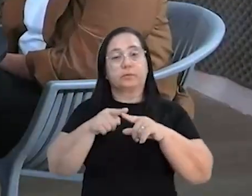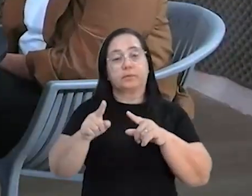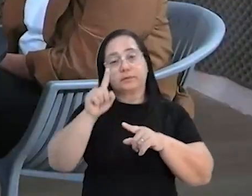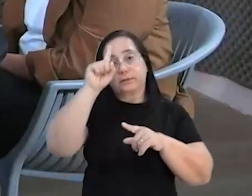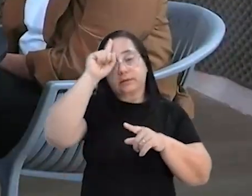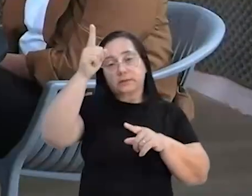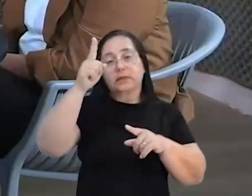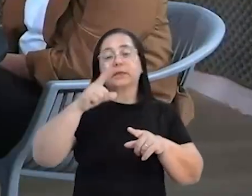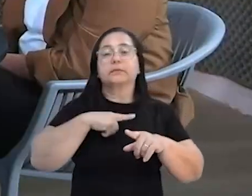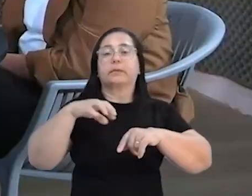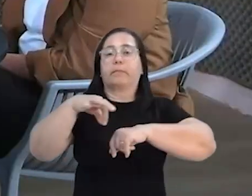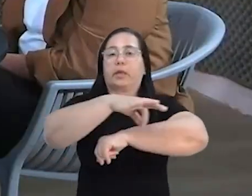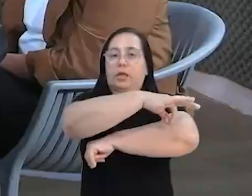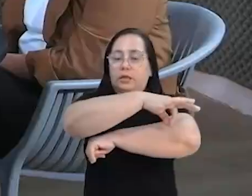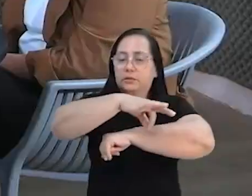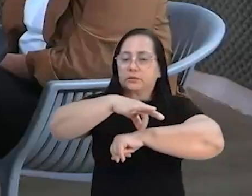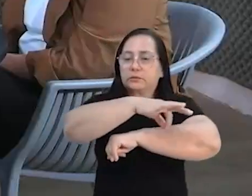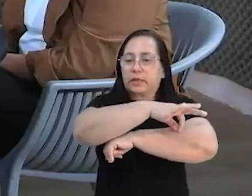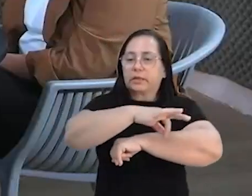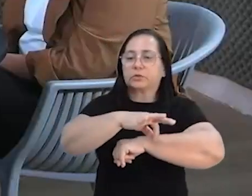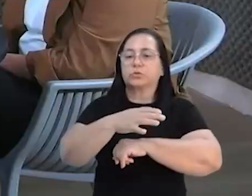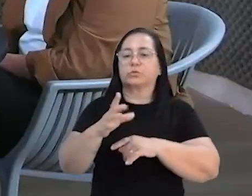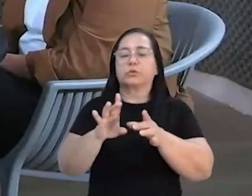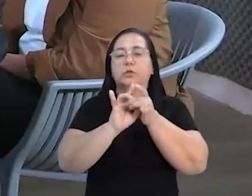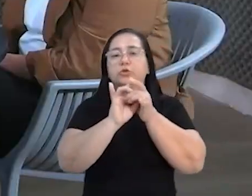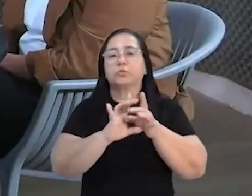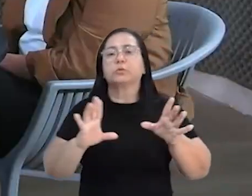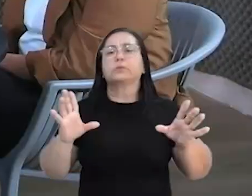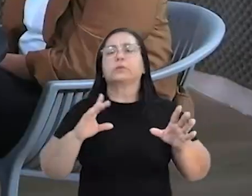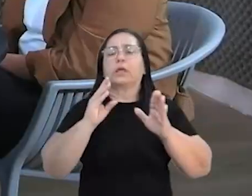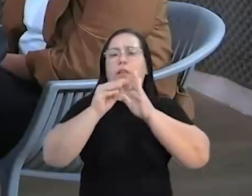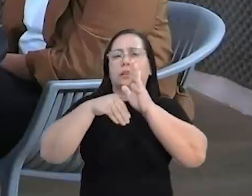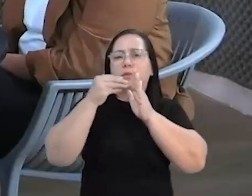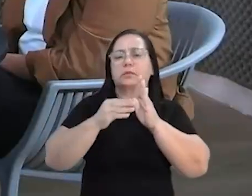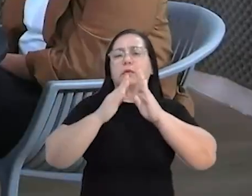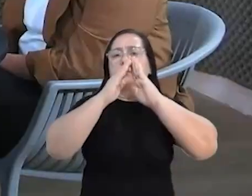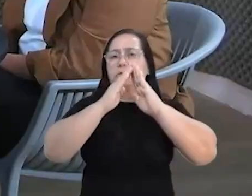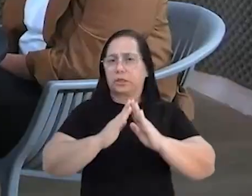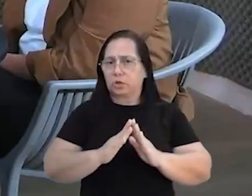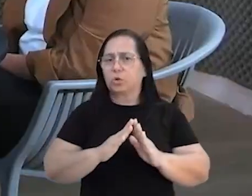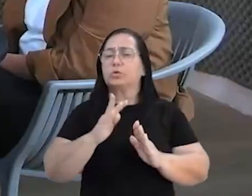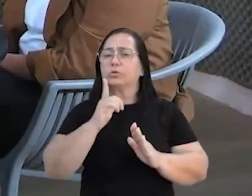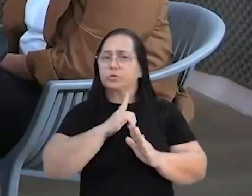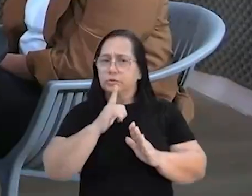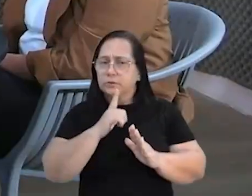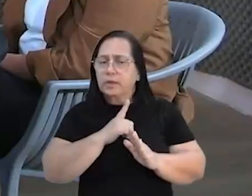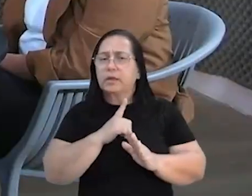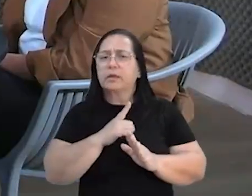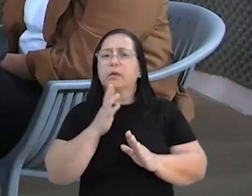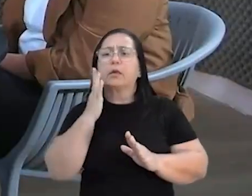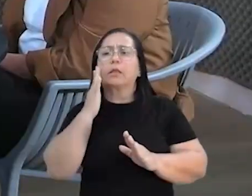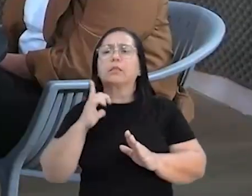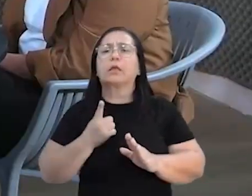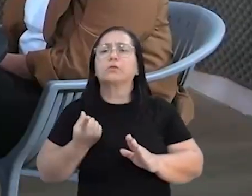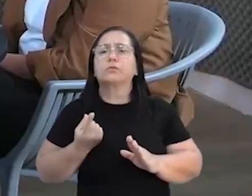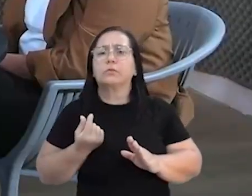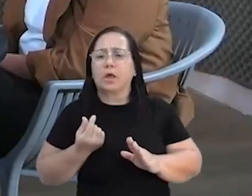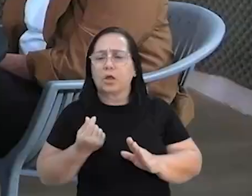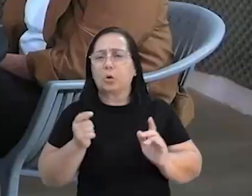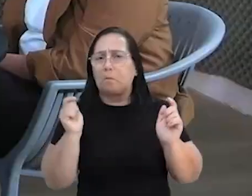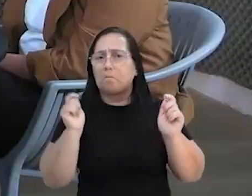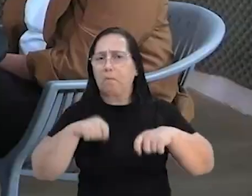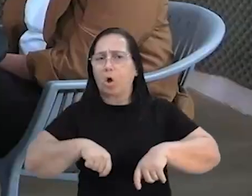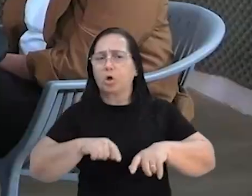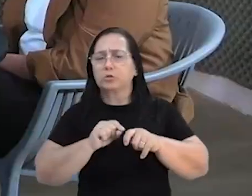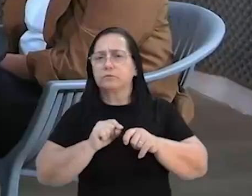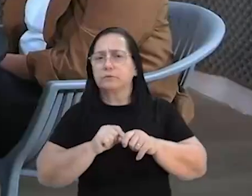da arquitetura, dos arquitetos que lá expõem, dos designers de interiores, etc. e tal, tem uma pegada de quem tem dinheiro é que